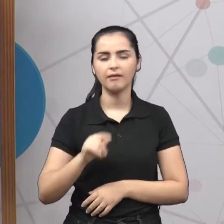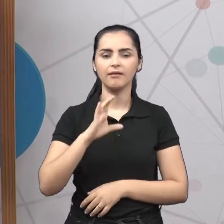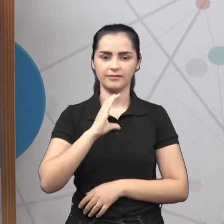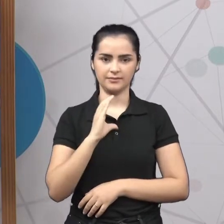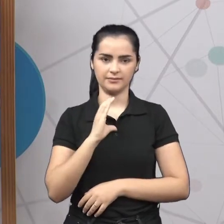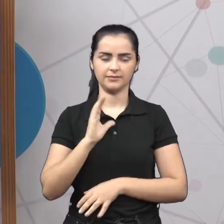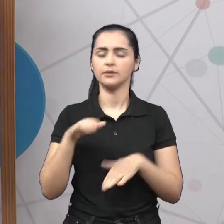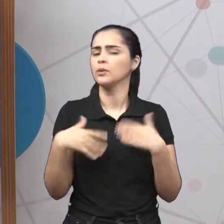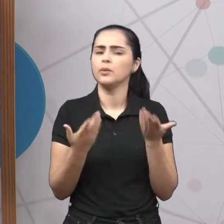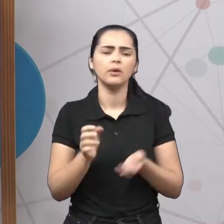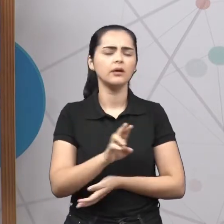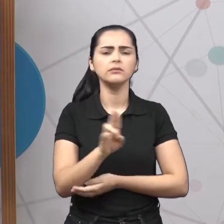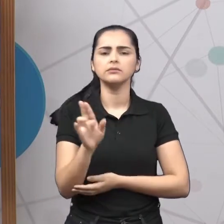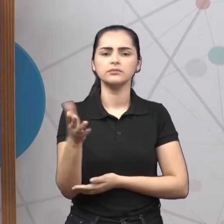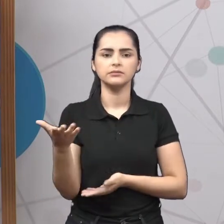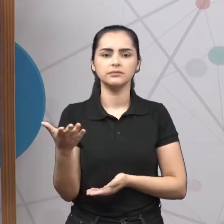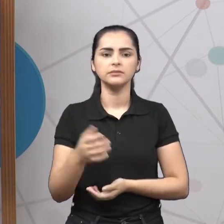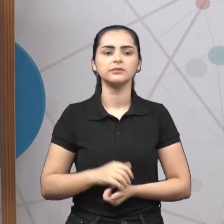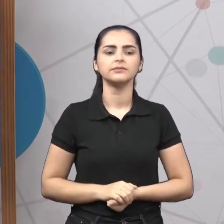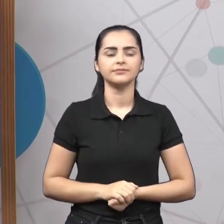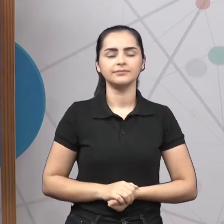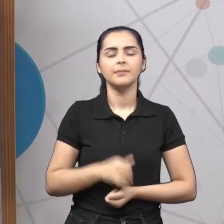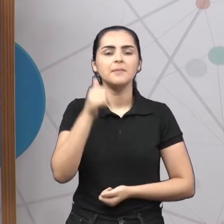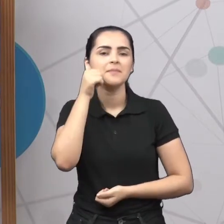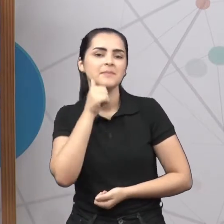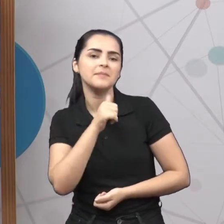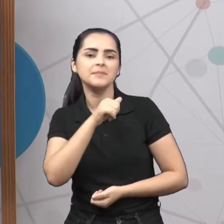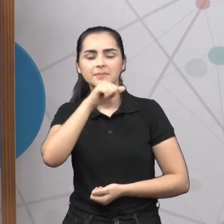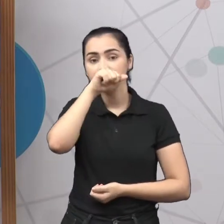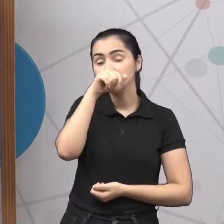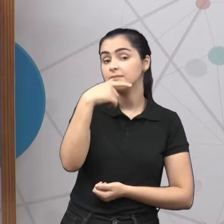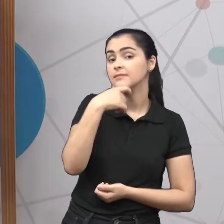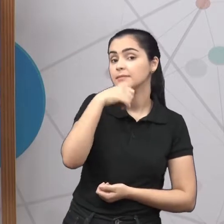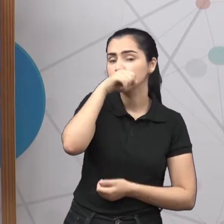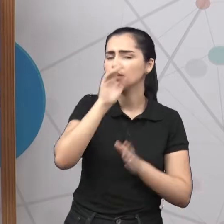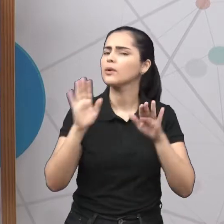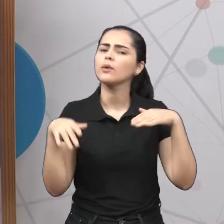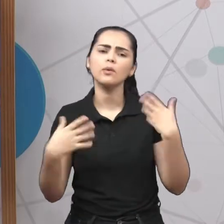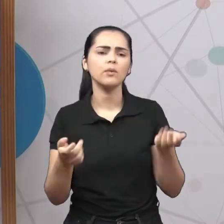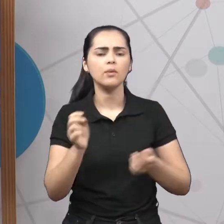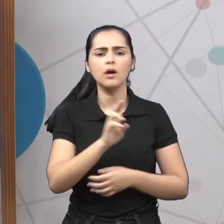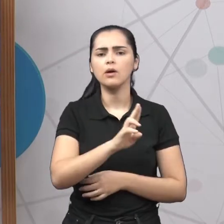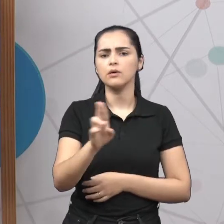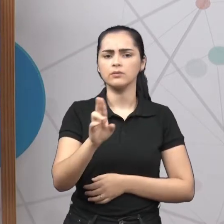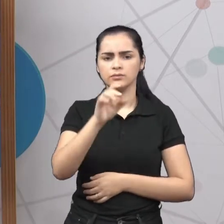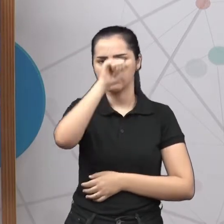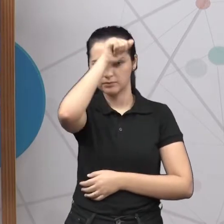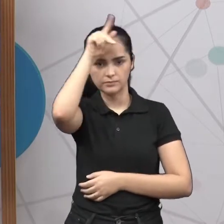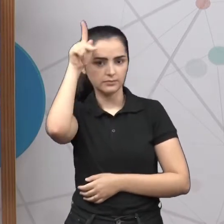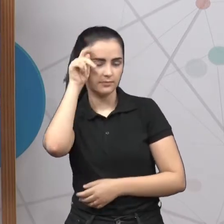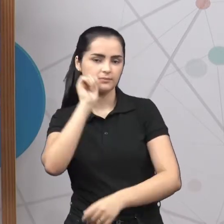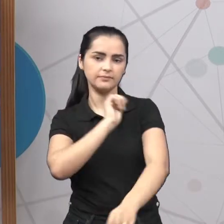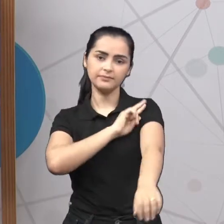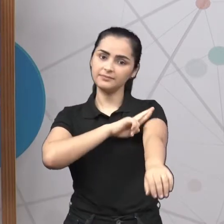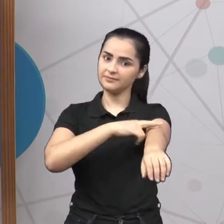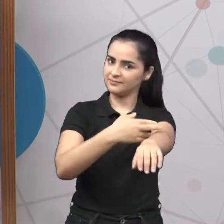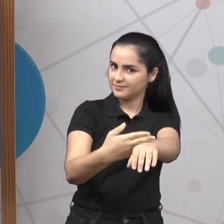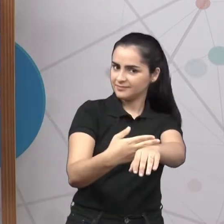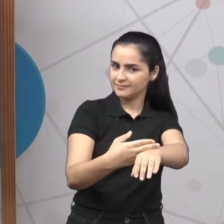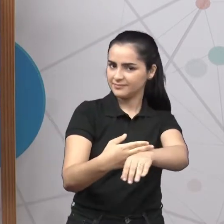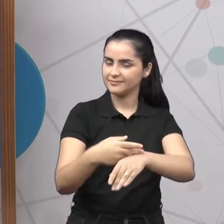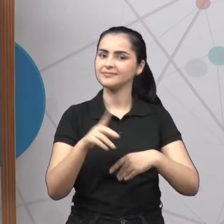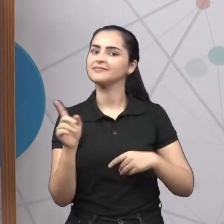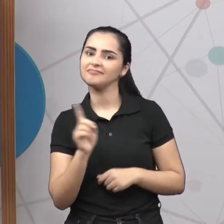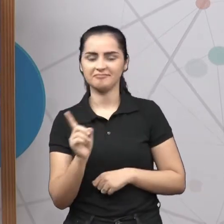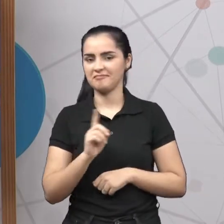nossa prefeita? Pai, mãe, qual o nome da prefeita de Rio Branco? Não vai falar do Acre,